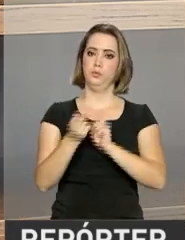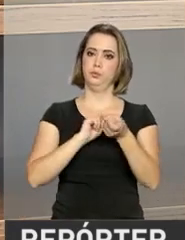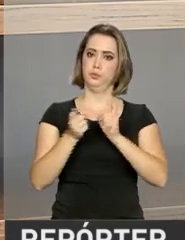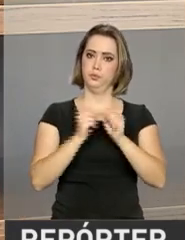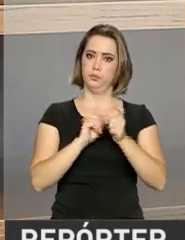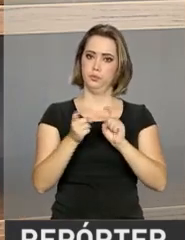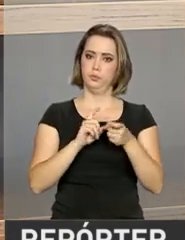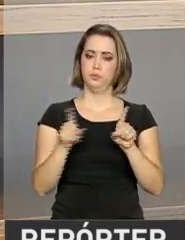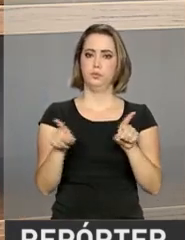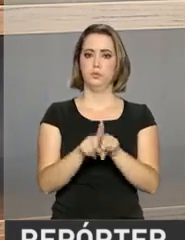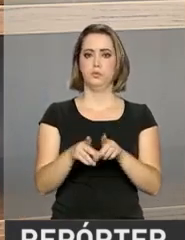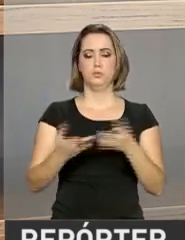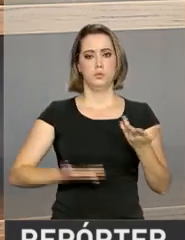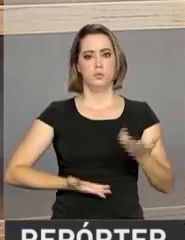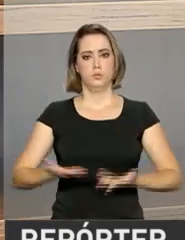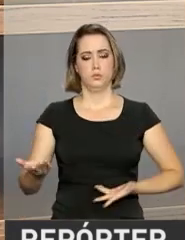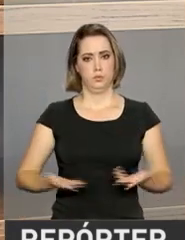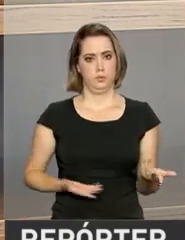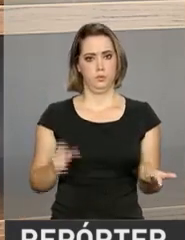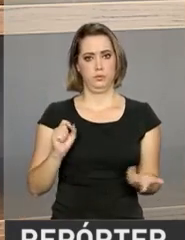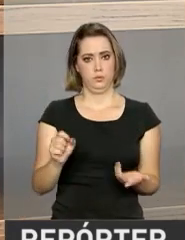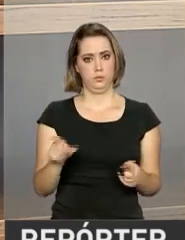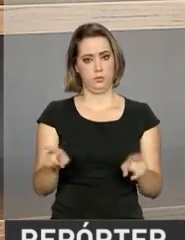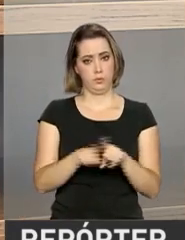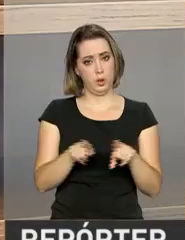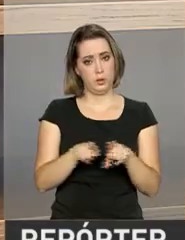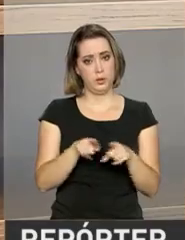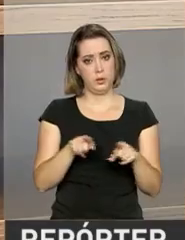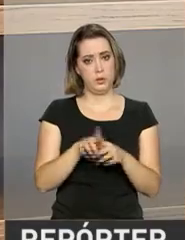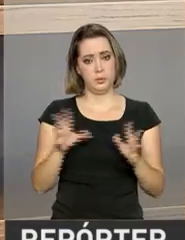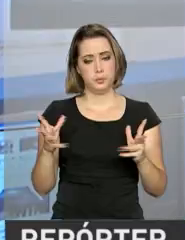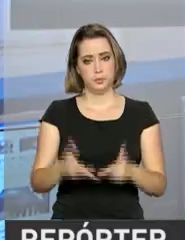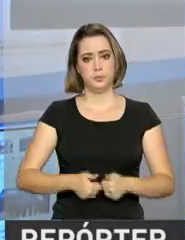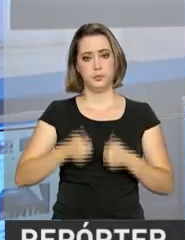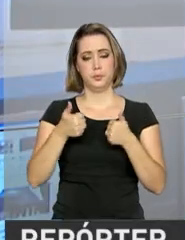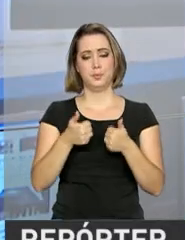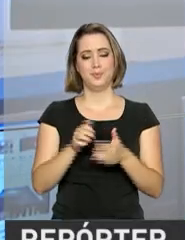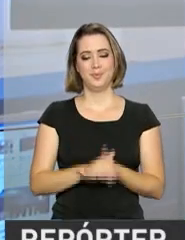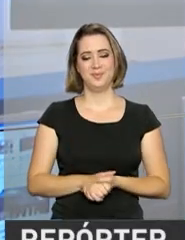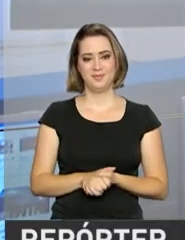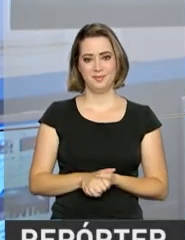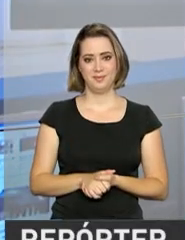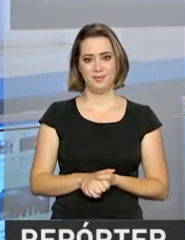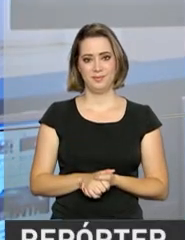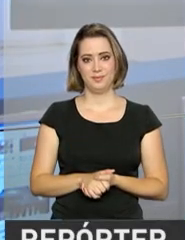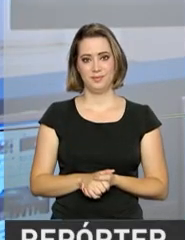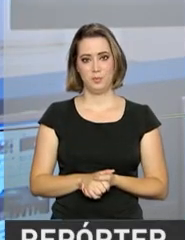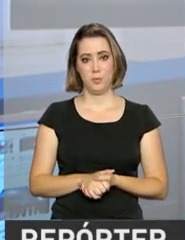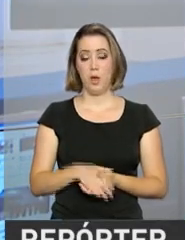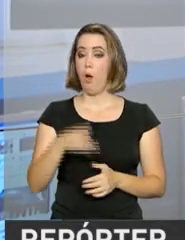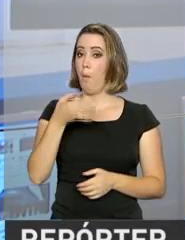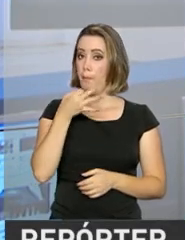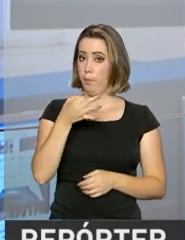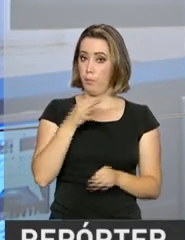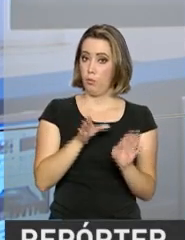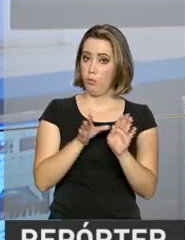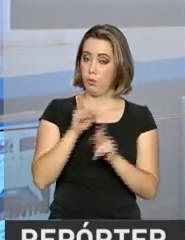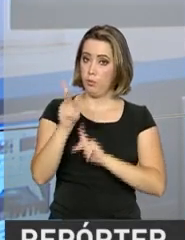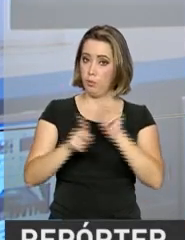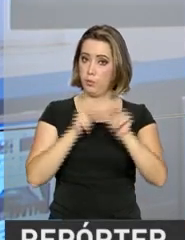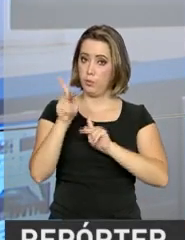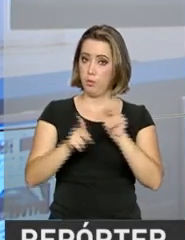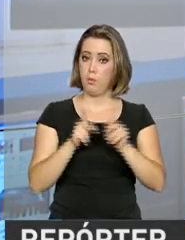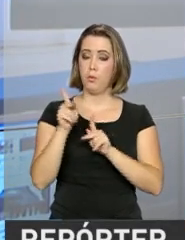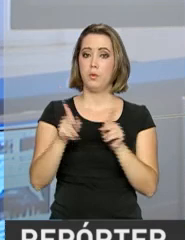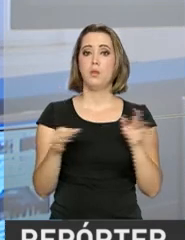seu serviço você está sendo pesado você vai ter também um ganho de eficiência ea consulta pública que foi mencionada